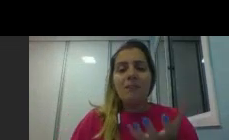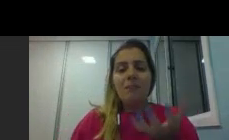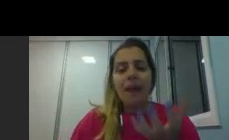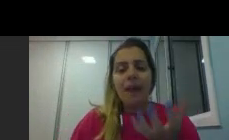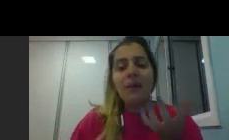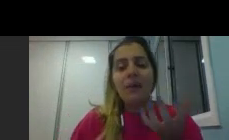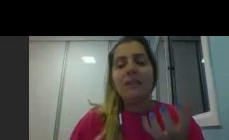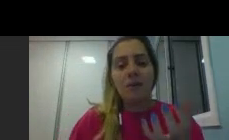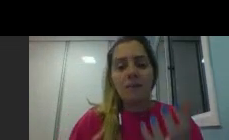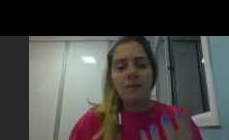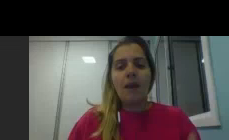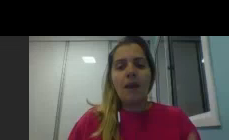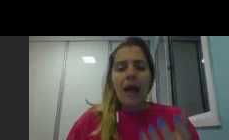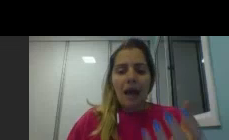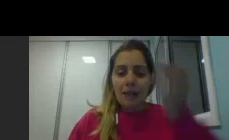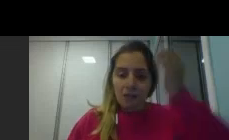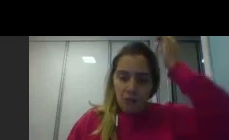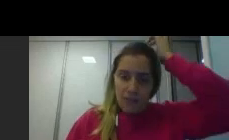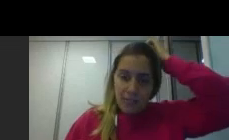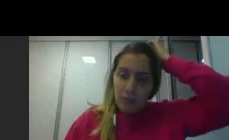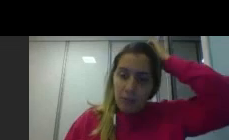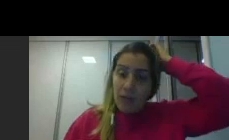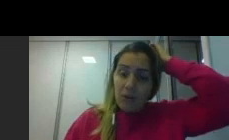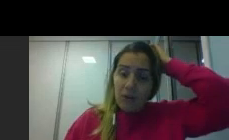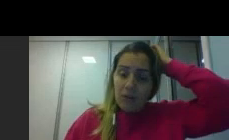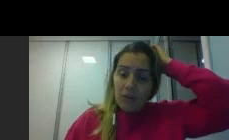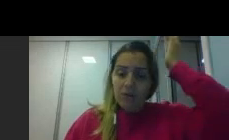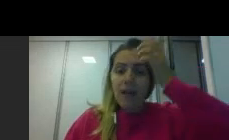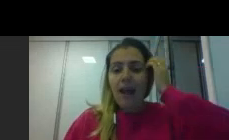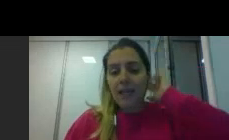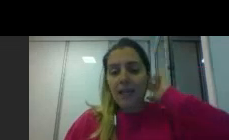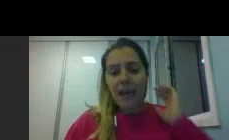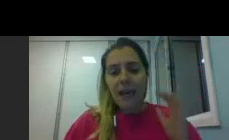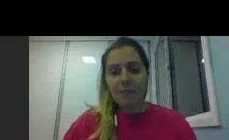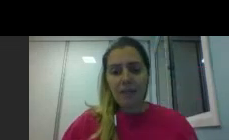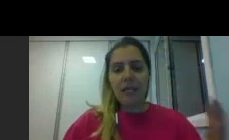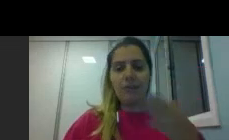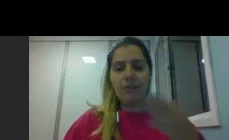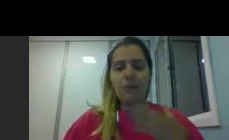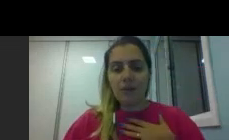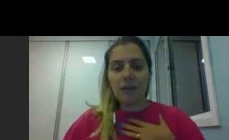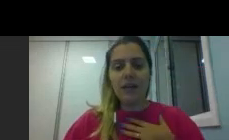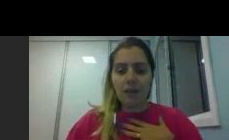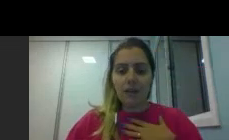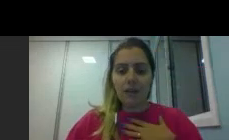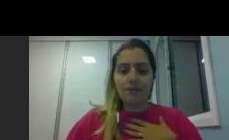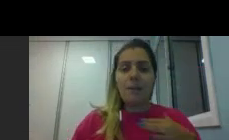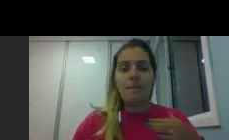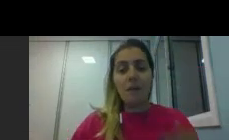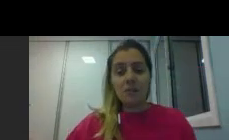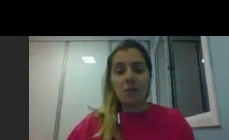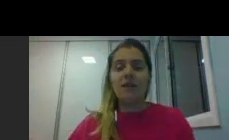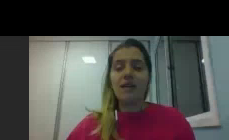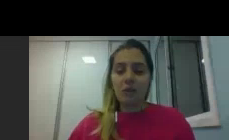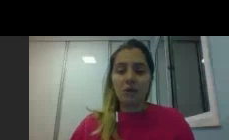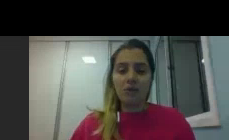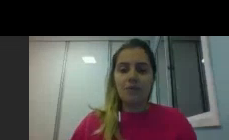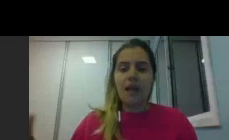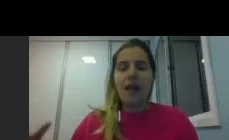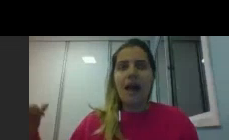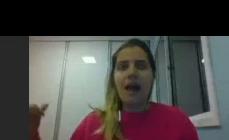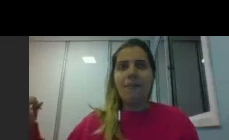desse esperado que Mendel iniciou. Isso é um exemplo do canhoto. Aqui em casa, por exemplo, eu sou canhota, meu